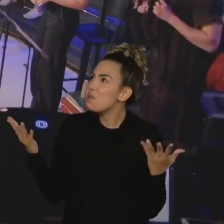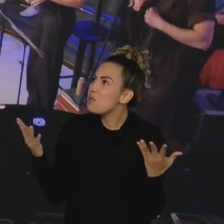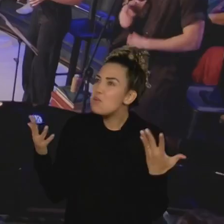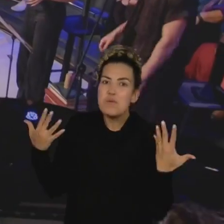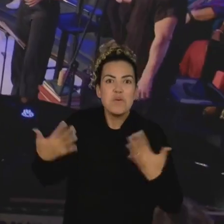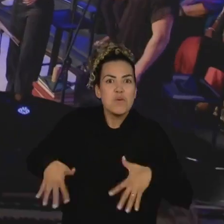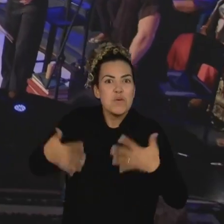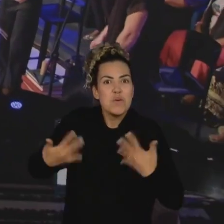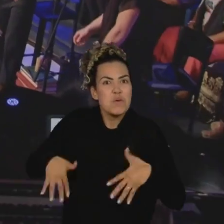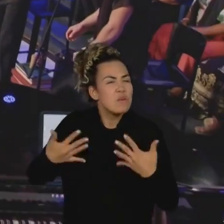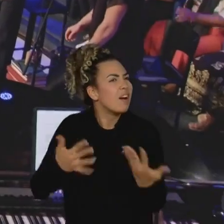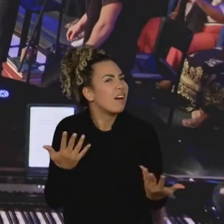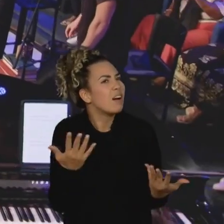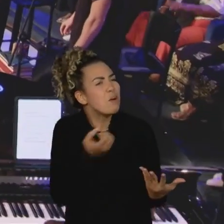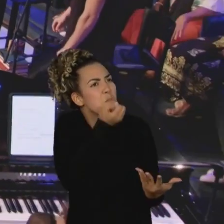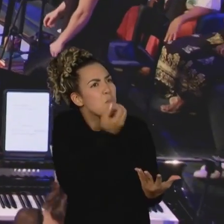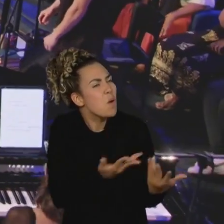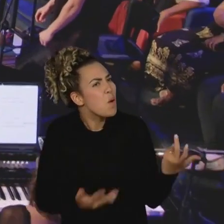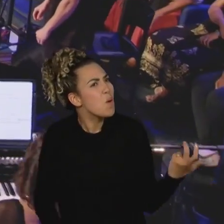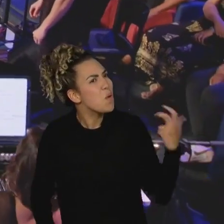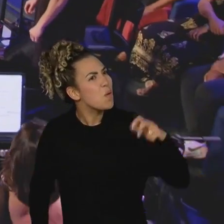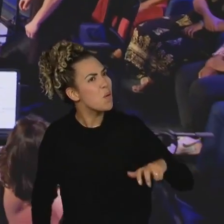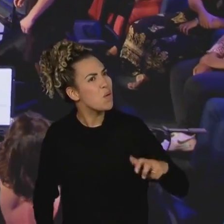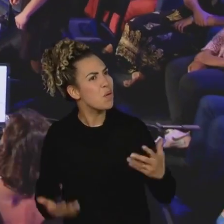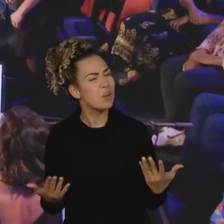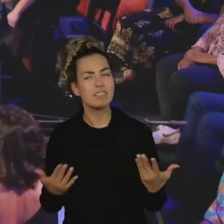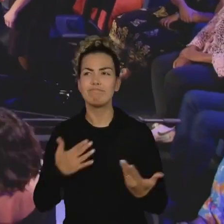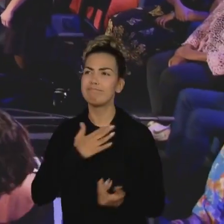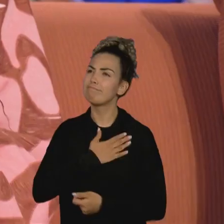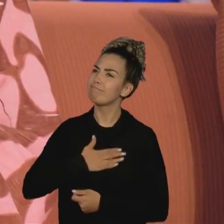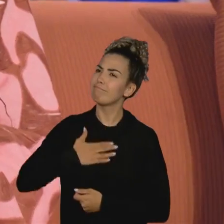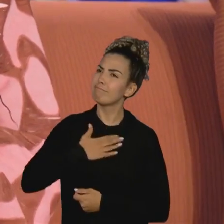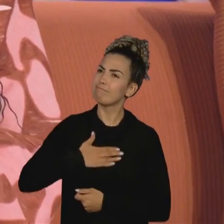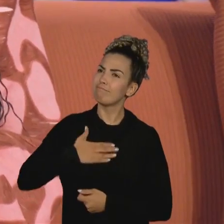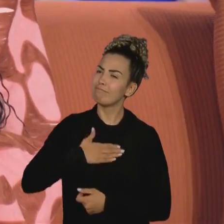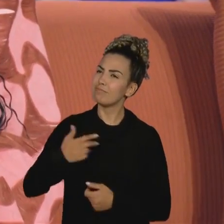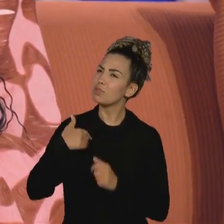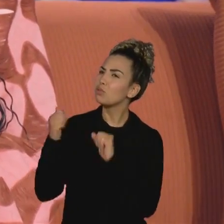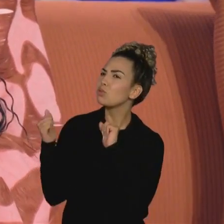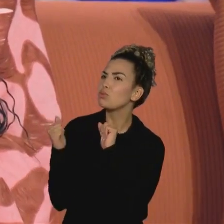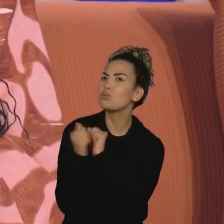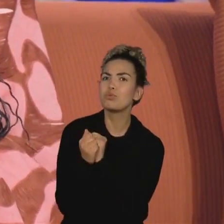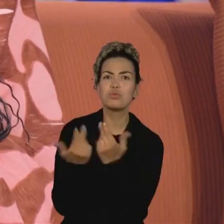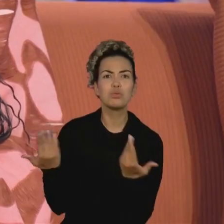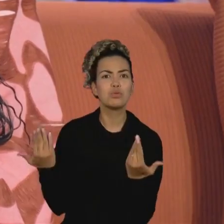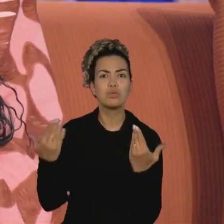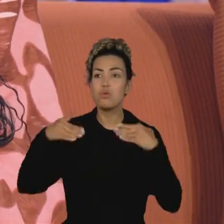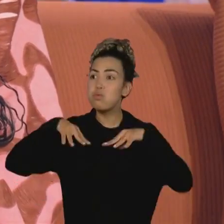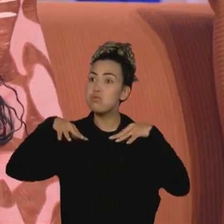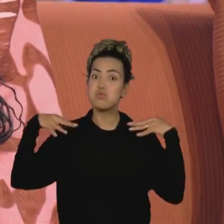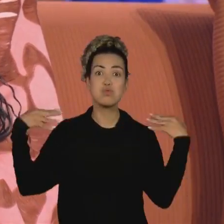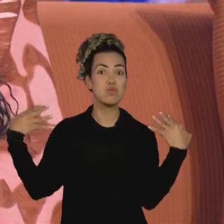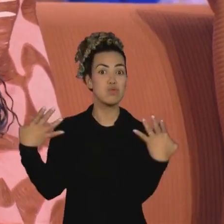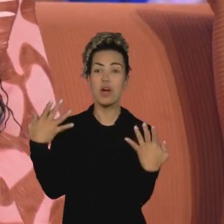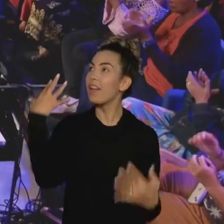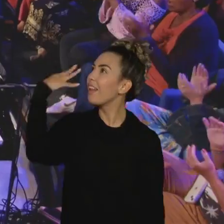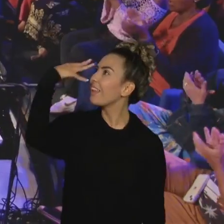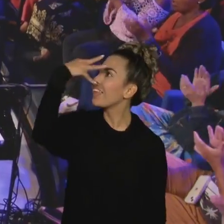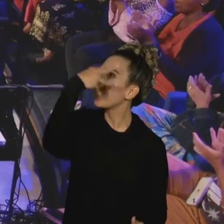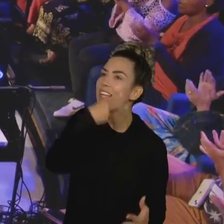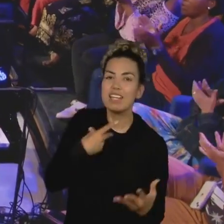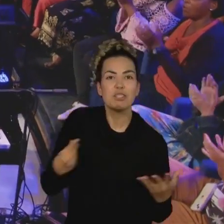Que coisa boa te receber aqui, pô. Prazer estar aqui com você, com toda essa plateia linda.